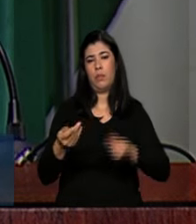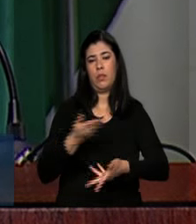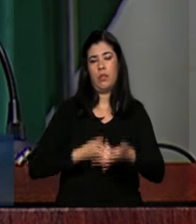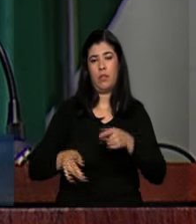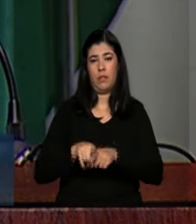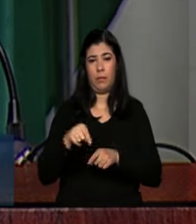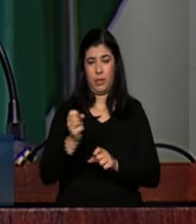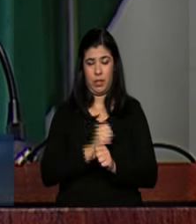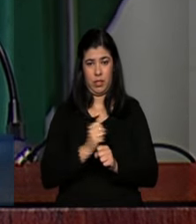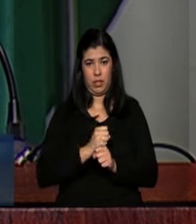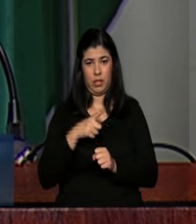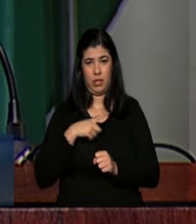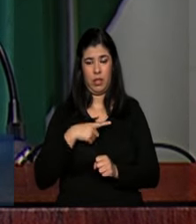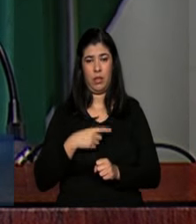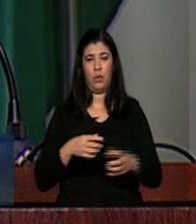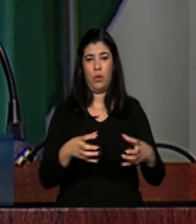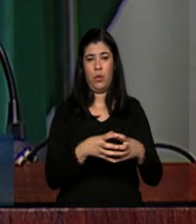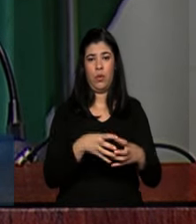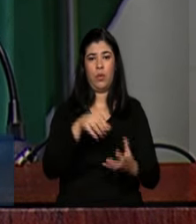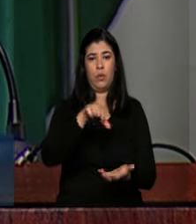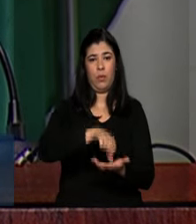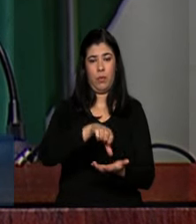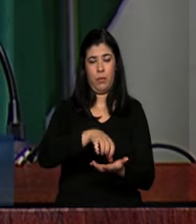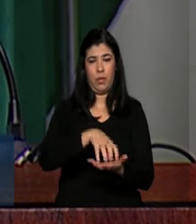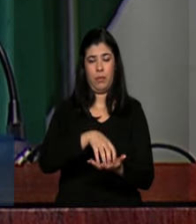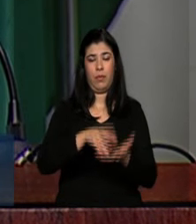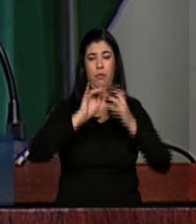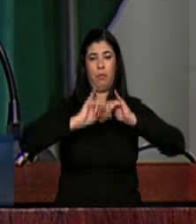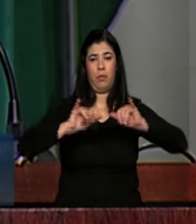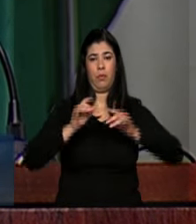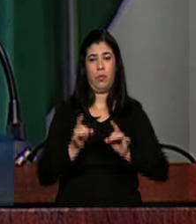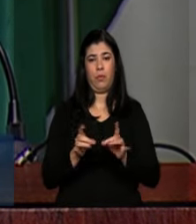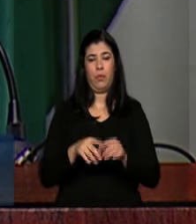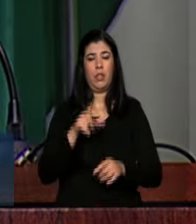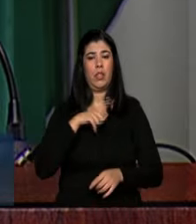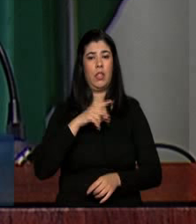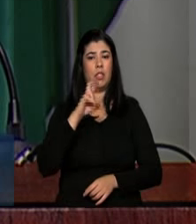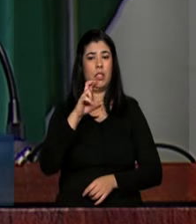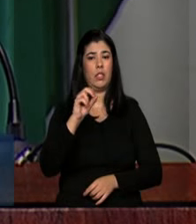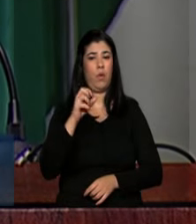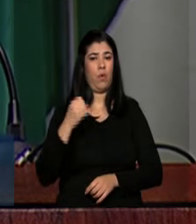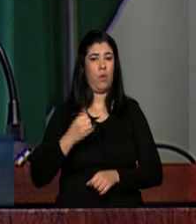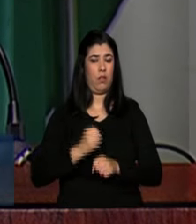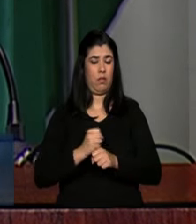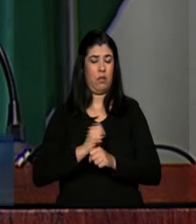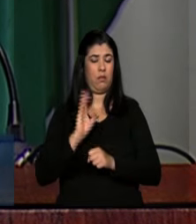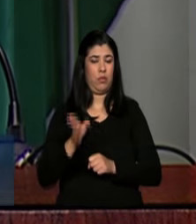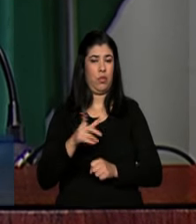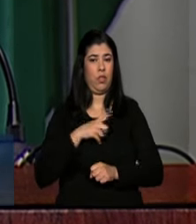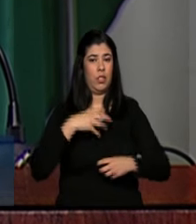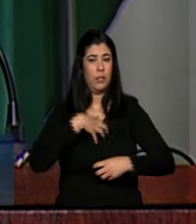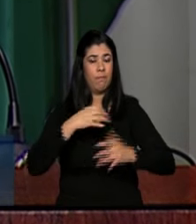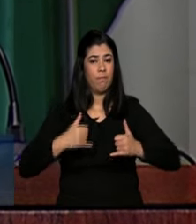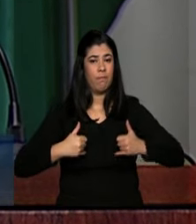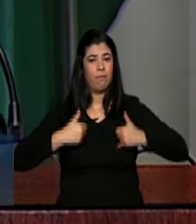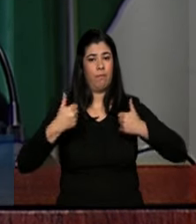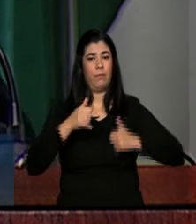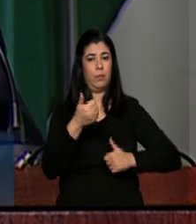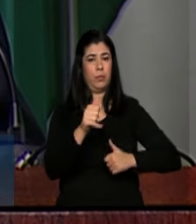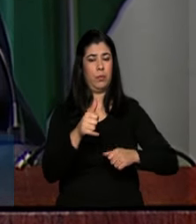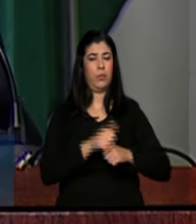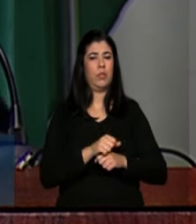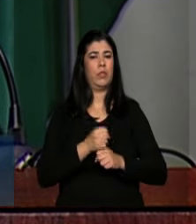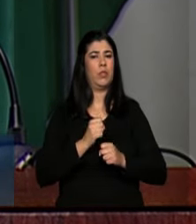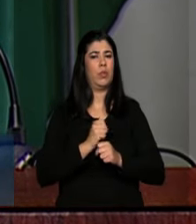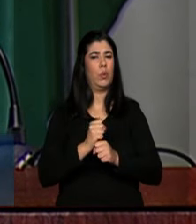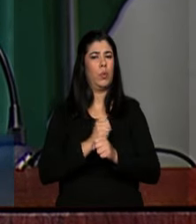Neste ano em que o nosso Departamento de Promoção Comercial completa seu cinquentenário, é com orgulho que avaliamos a longa